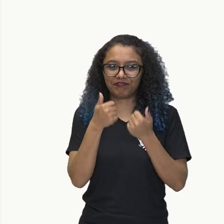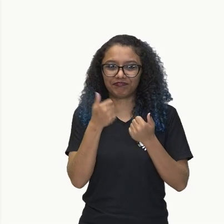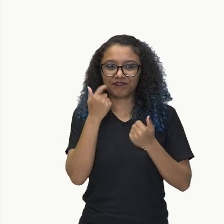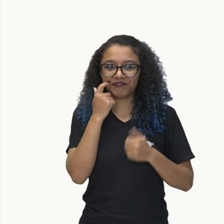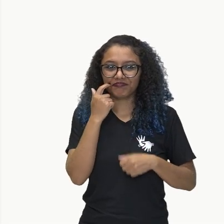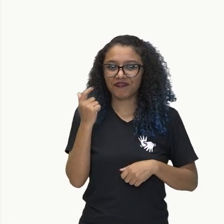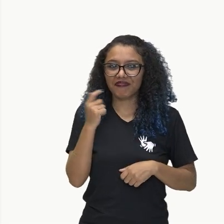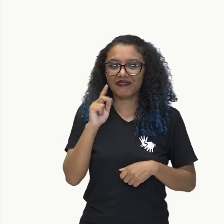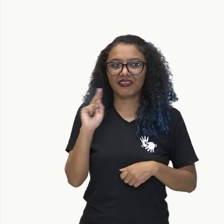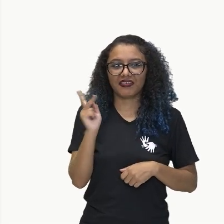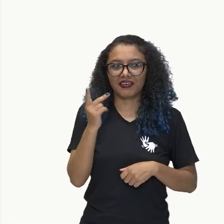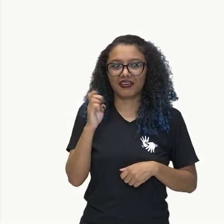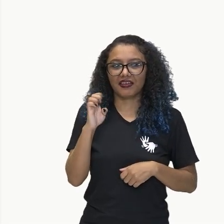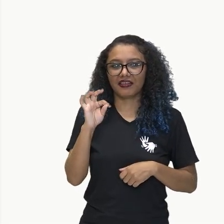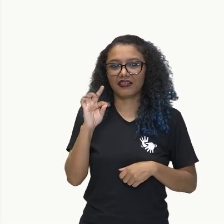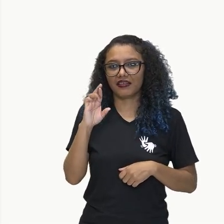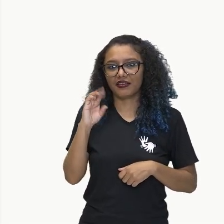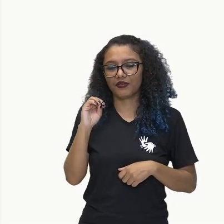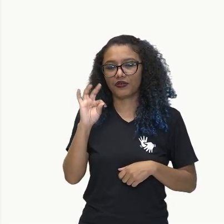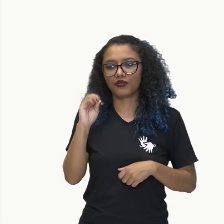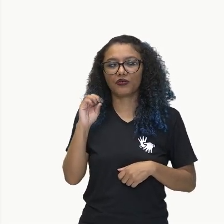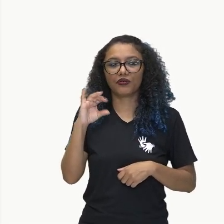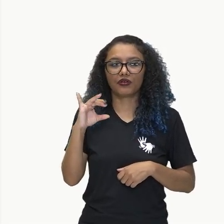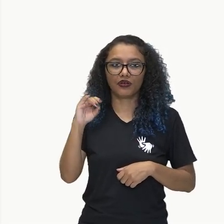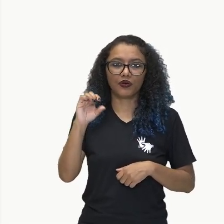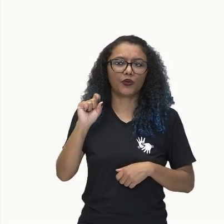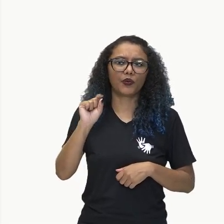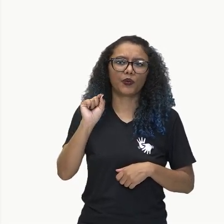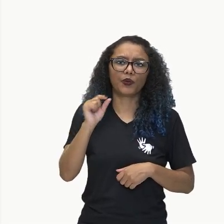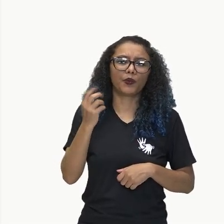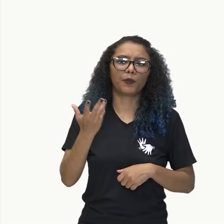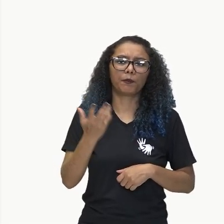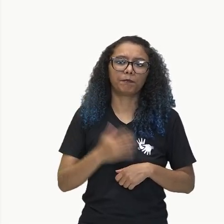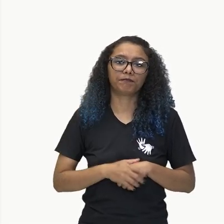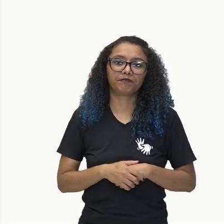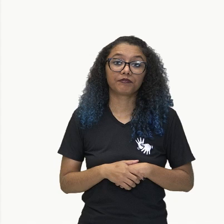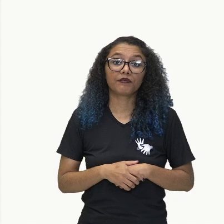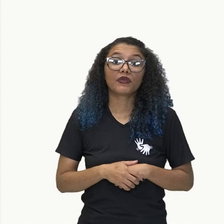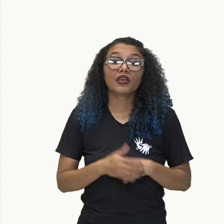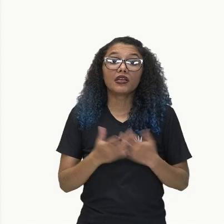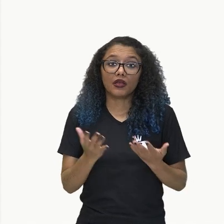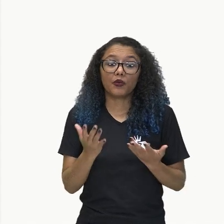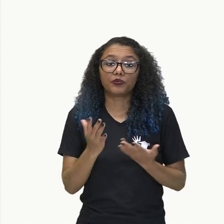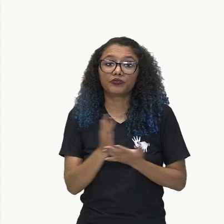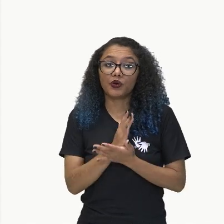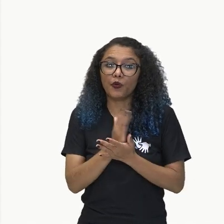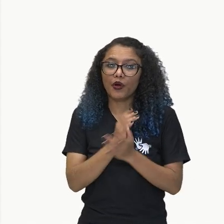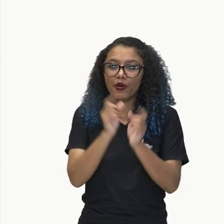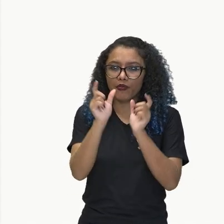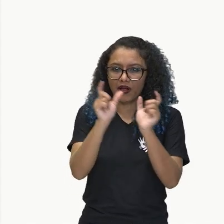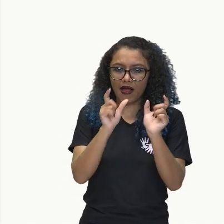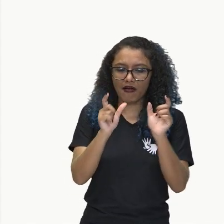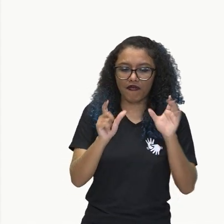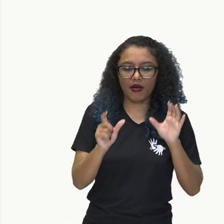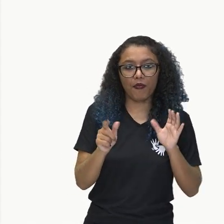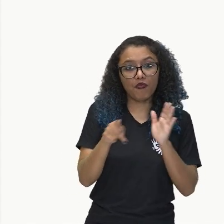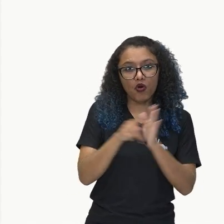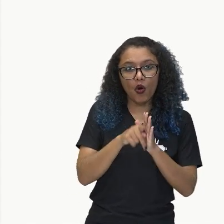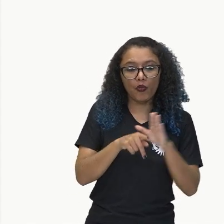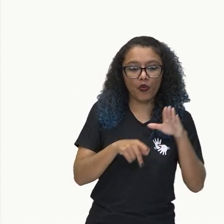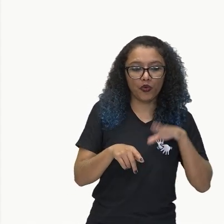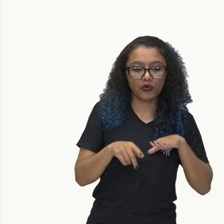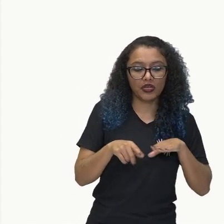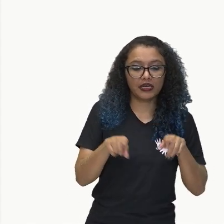los heterotônicos são palavras que em português e em espanhol possuem